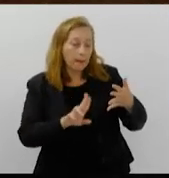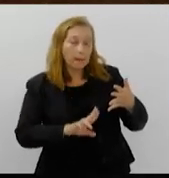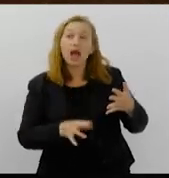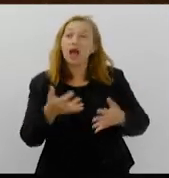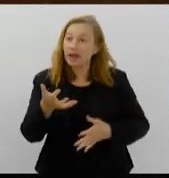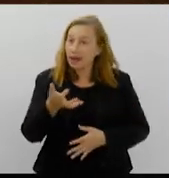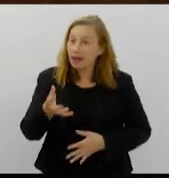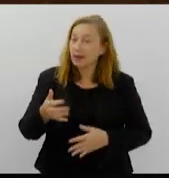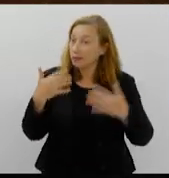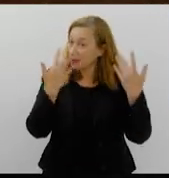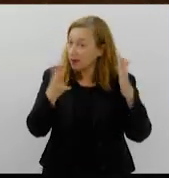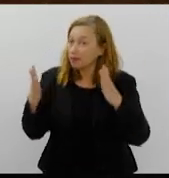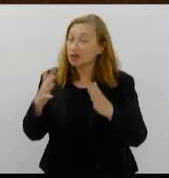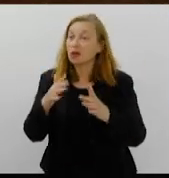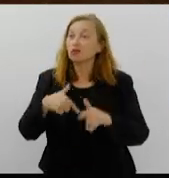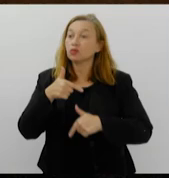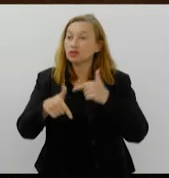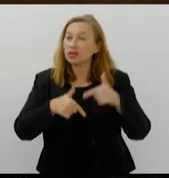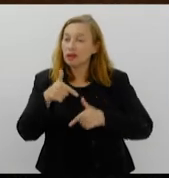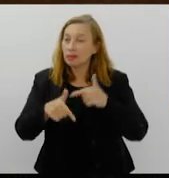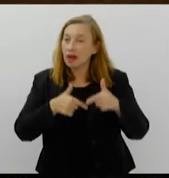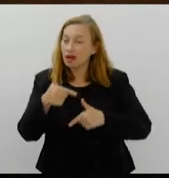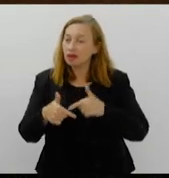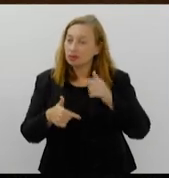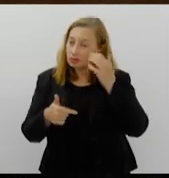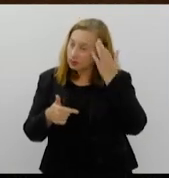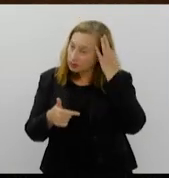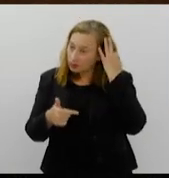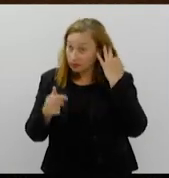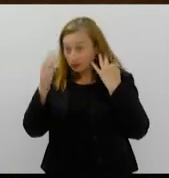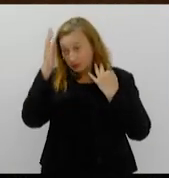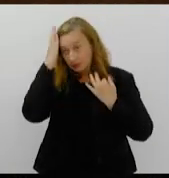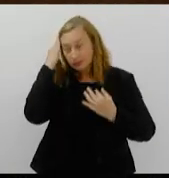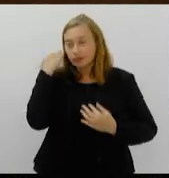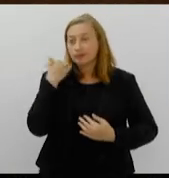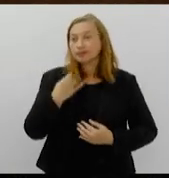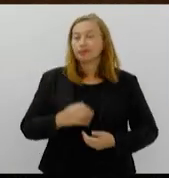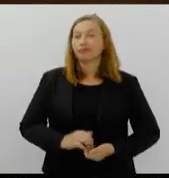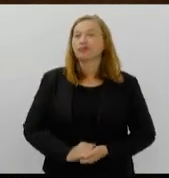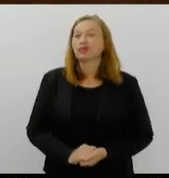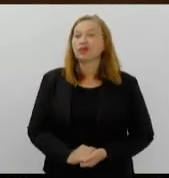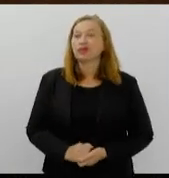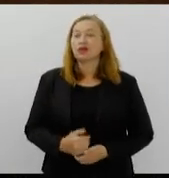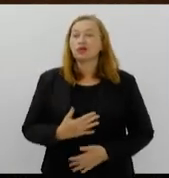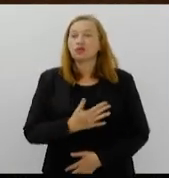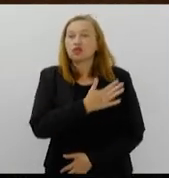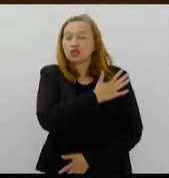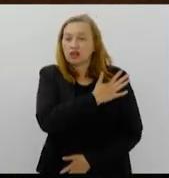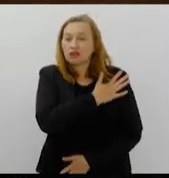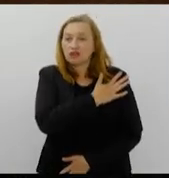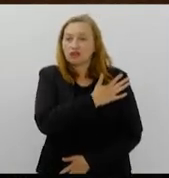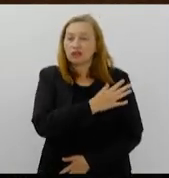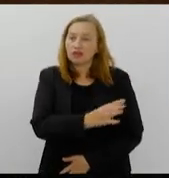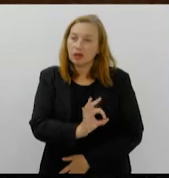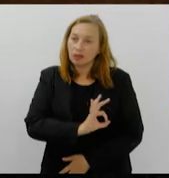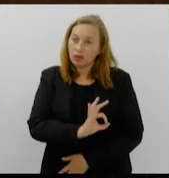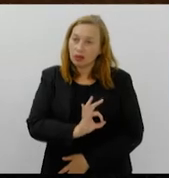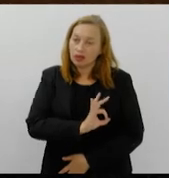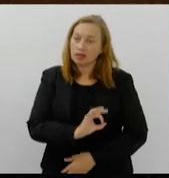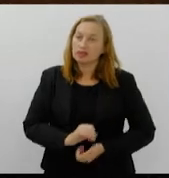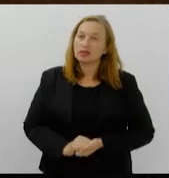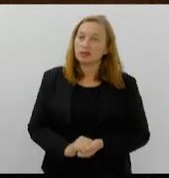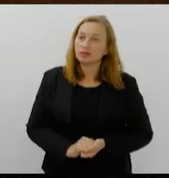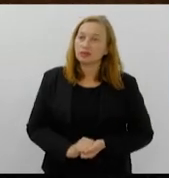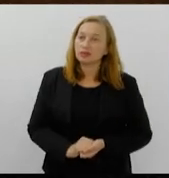parabenizar o trabalho que vem sendo feito pelo comandante do 14º, o trabalho que